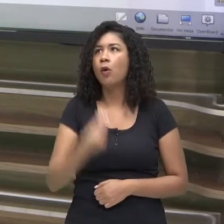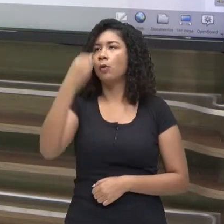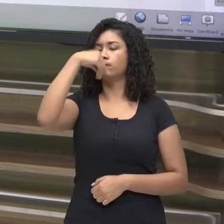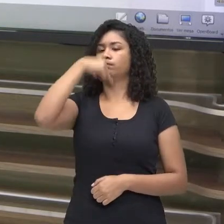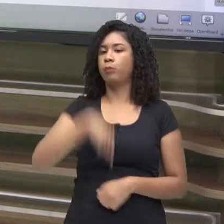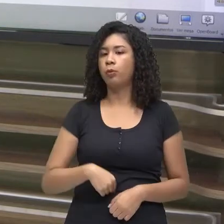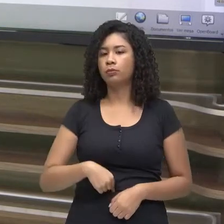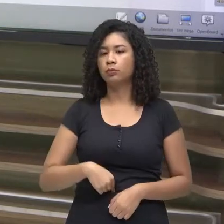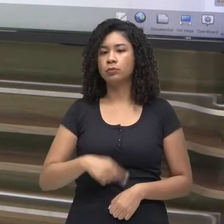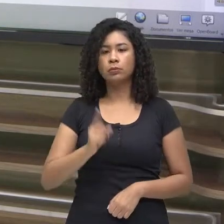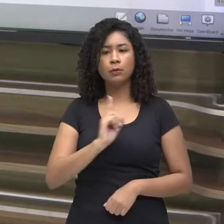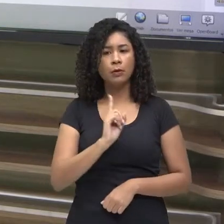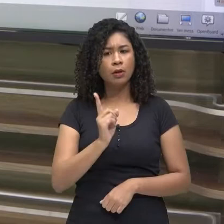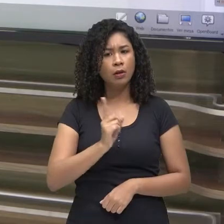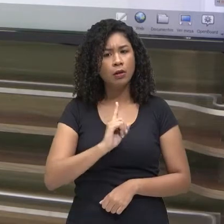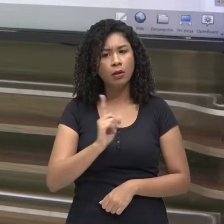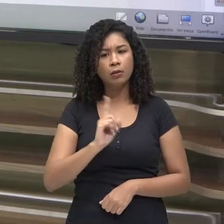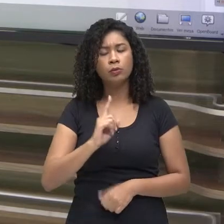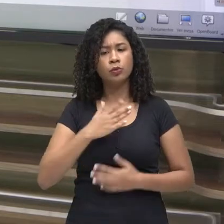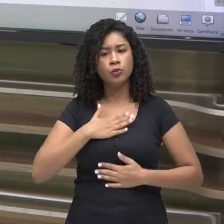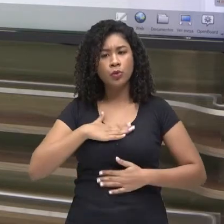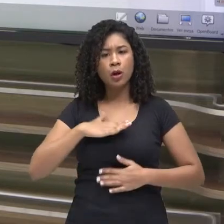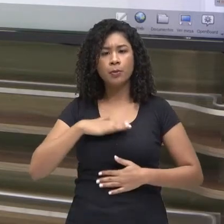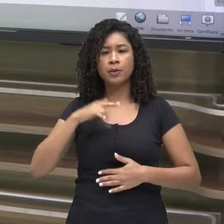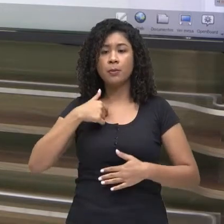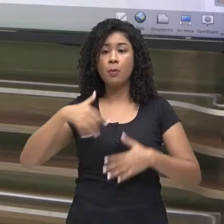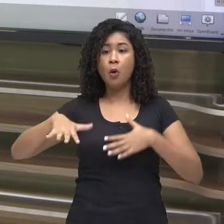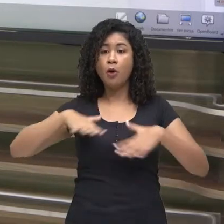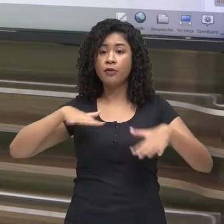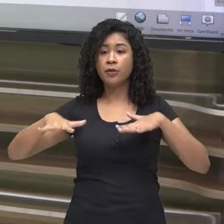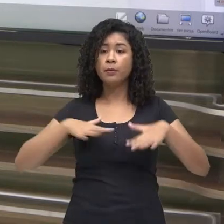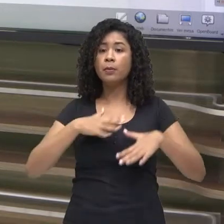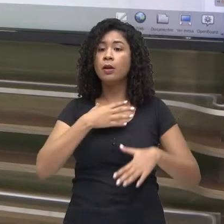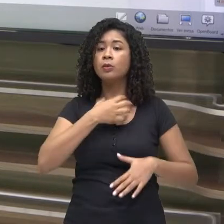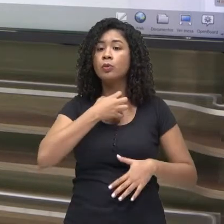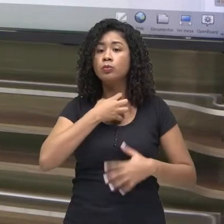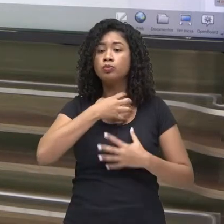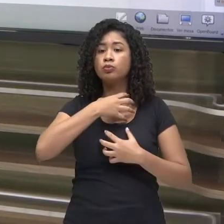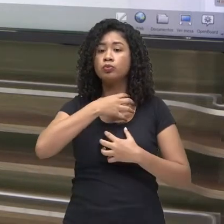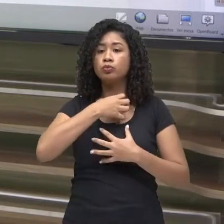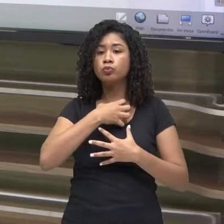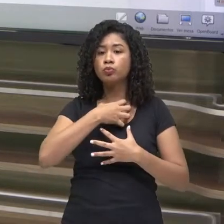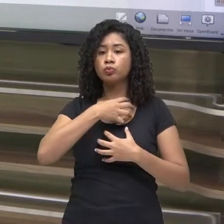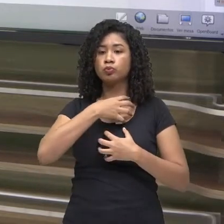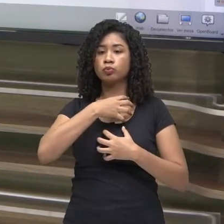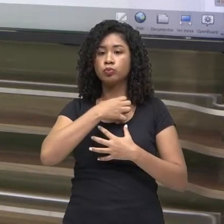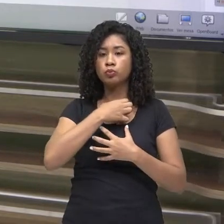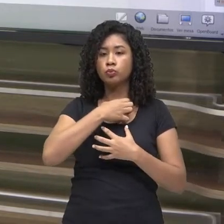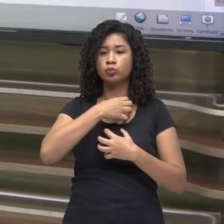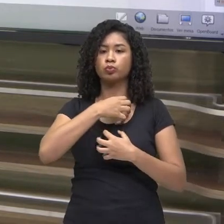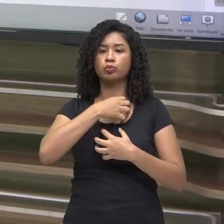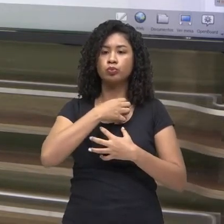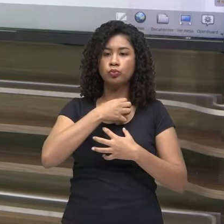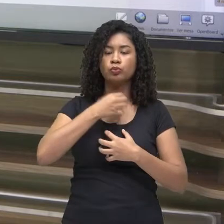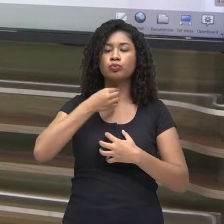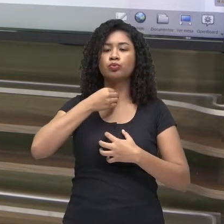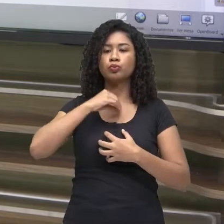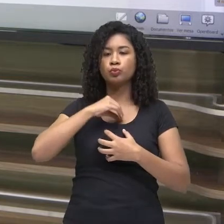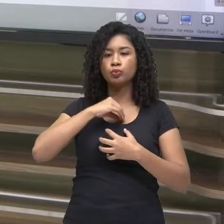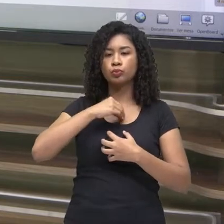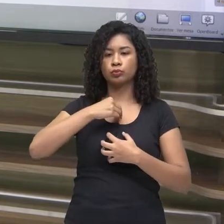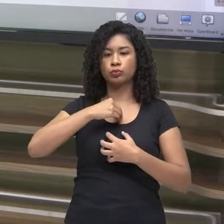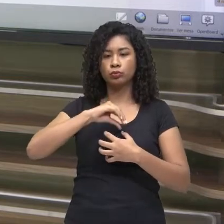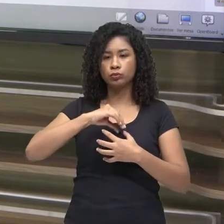vai chegando no estômago por movimentos involuntários que nós chamamos de movimentos peristálticos, certo?